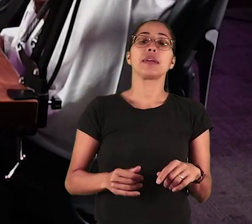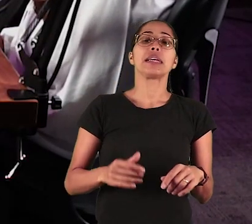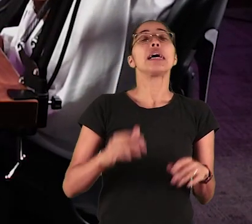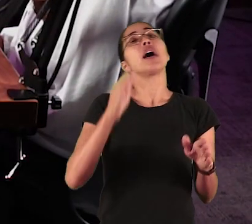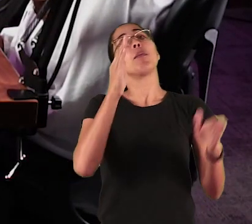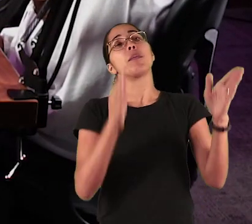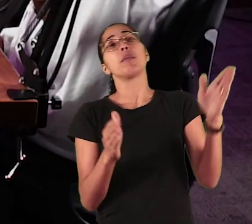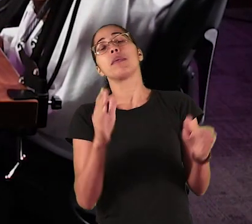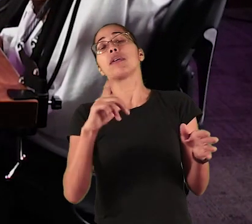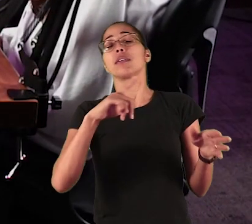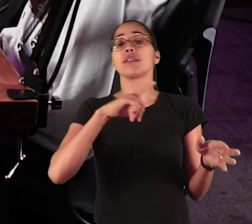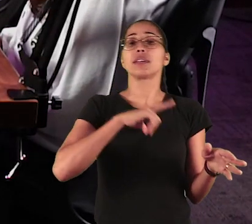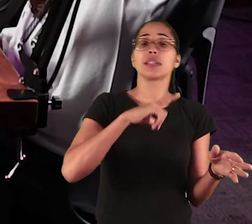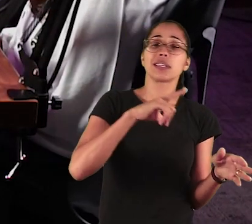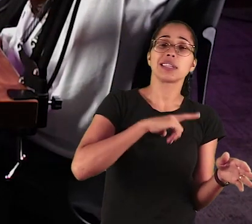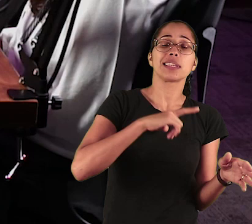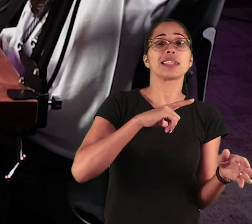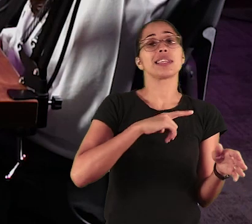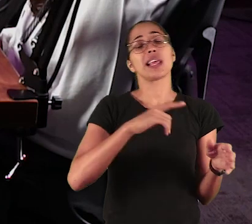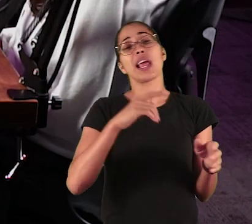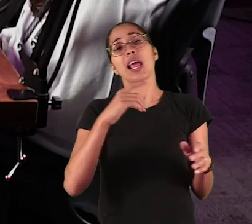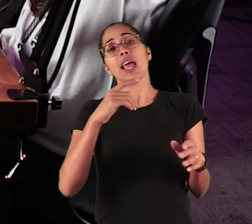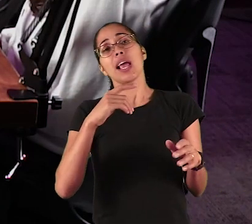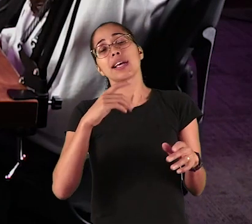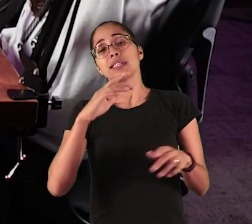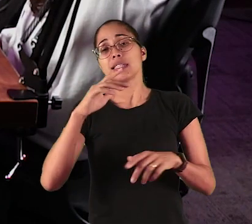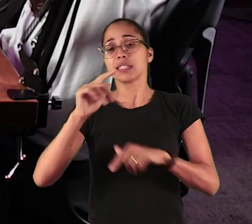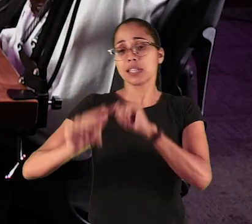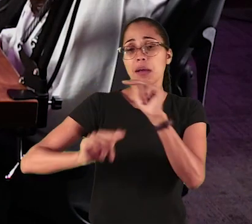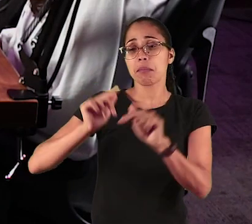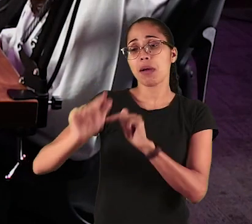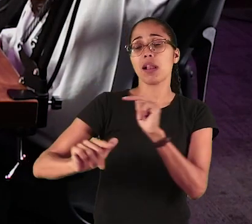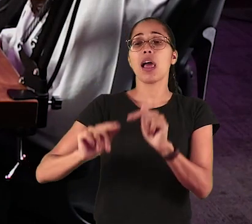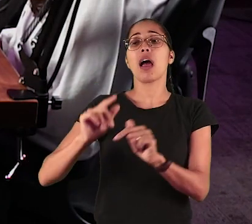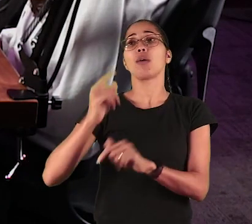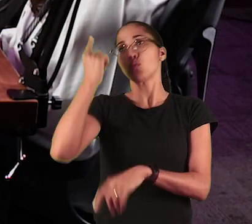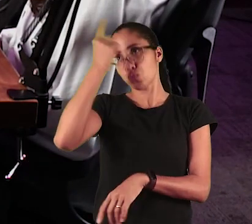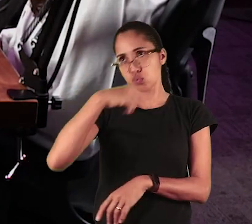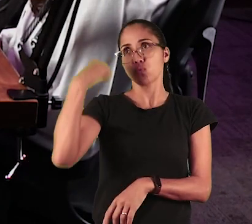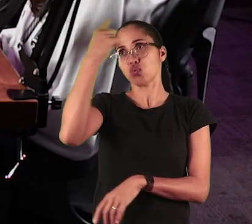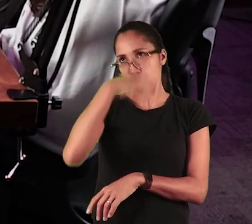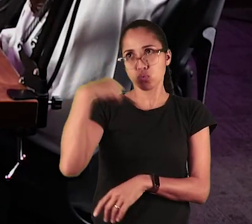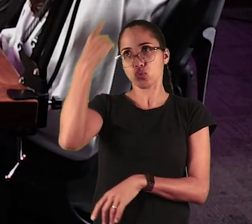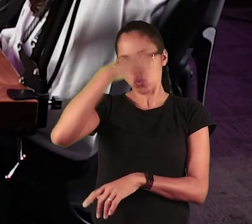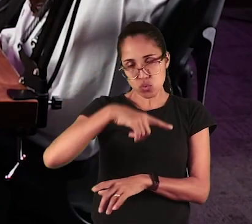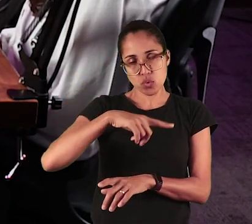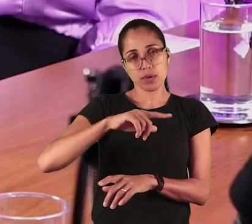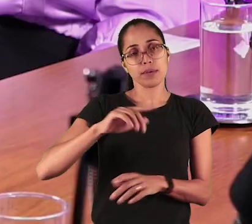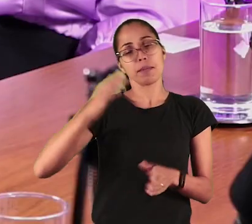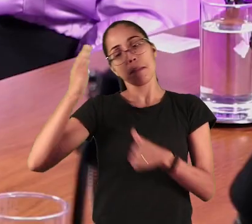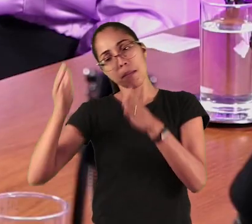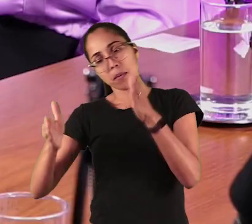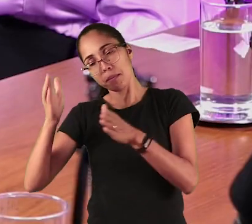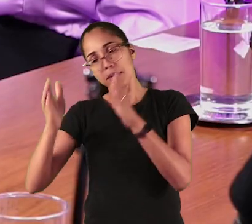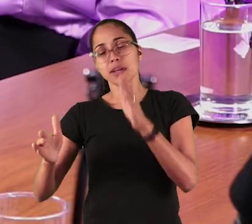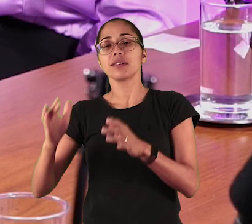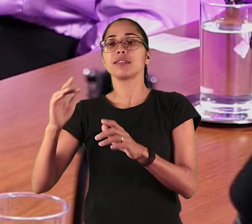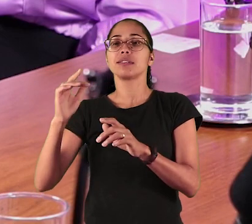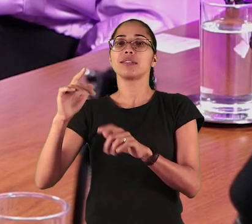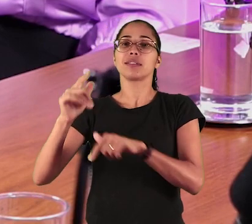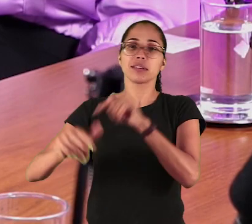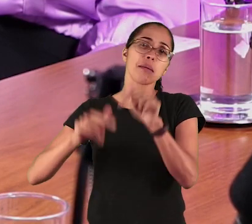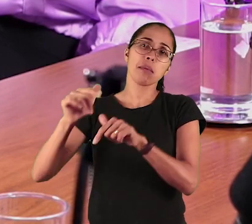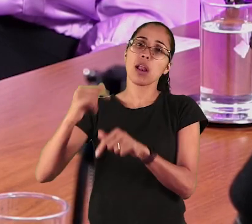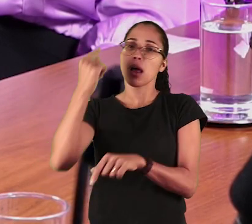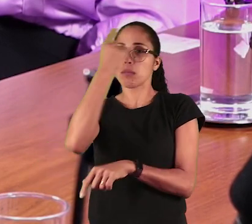que você tem essa disponibilidade para trabalhar mais horas outros momentos não e eu acho que é importante assim